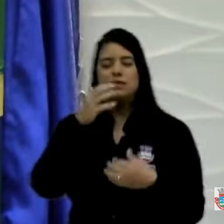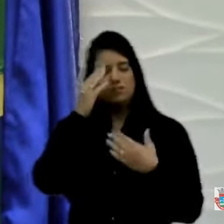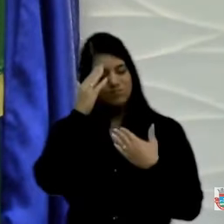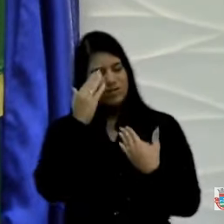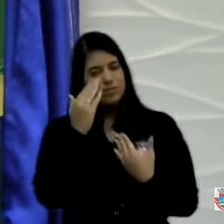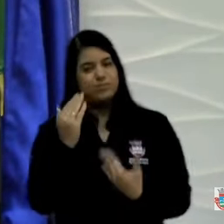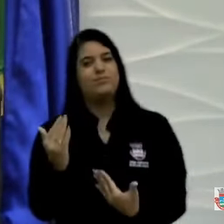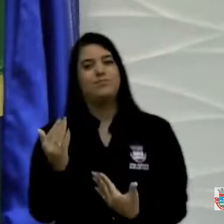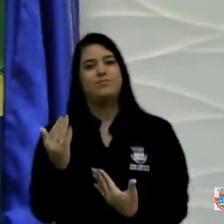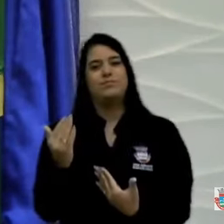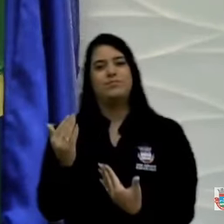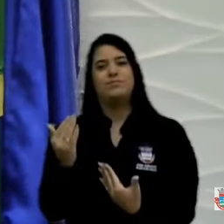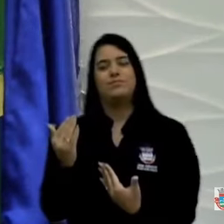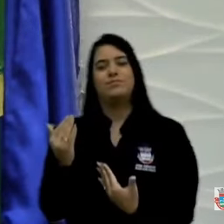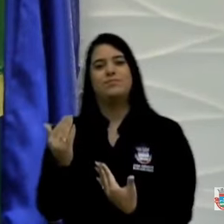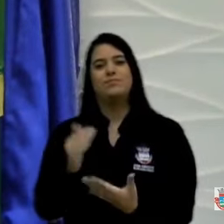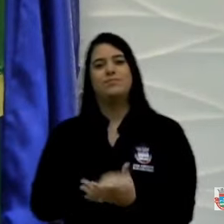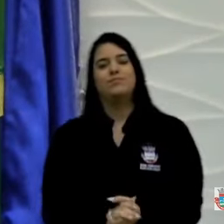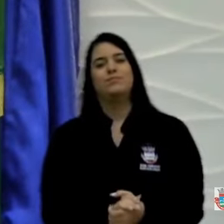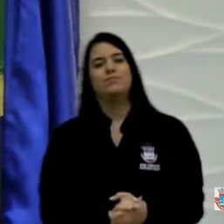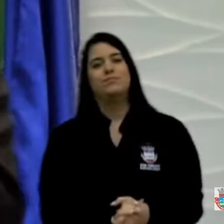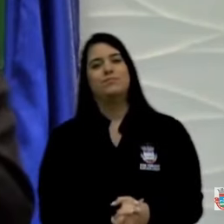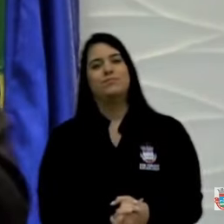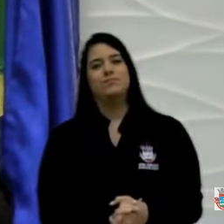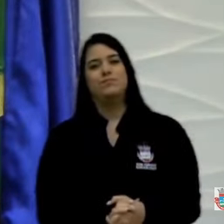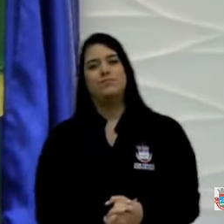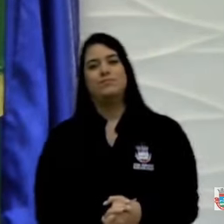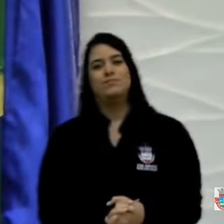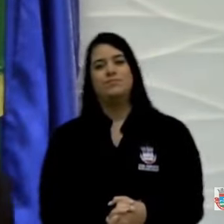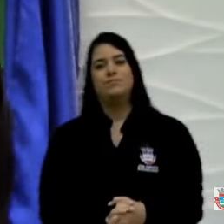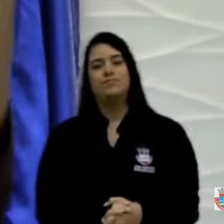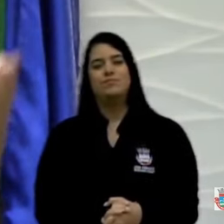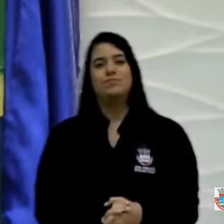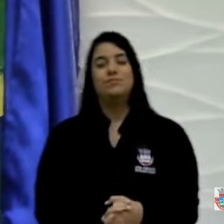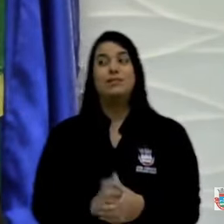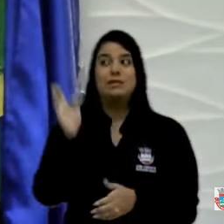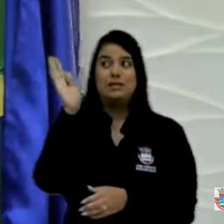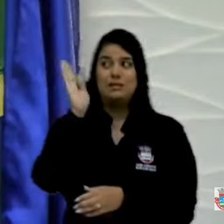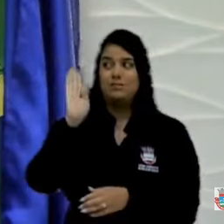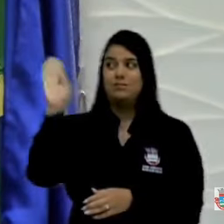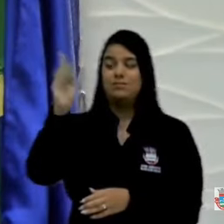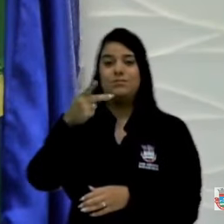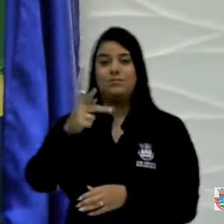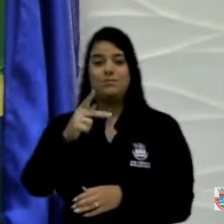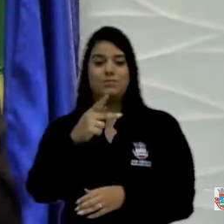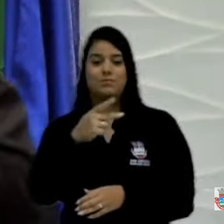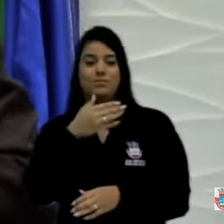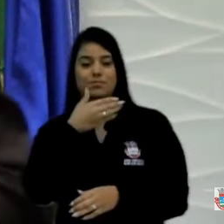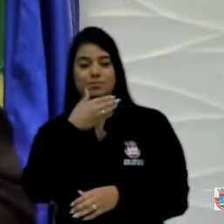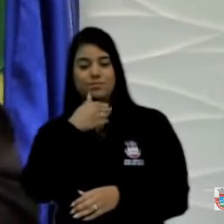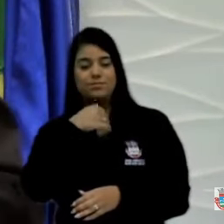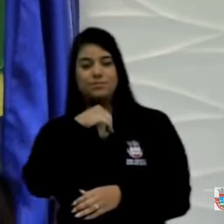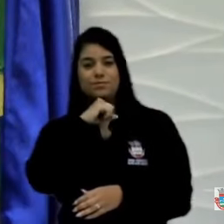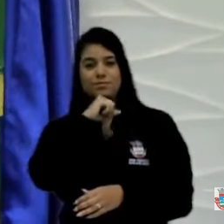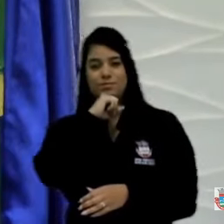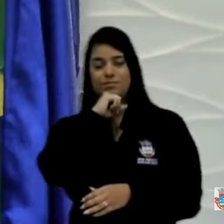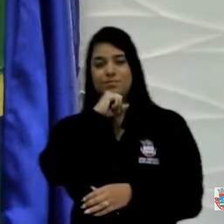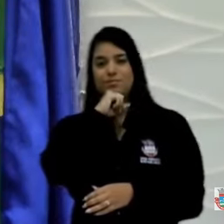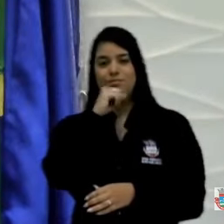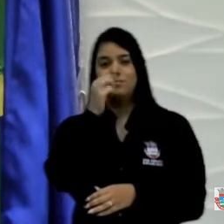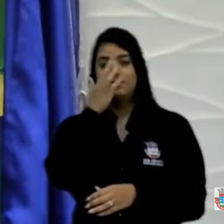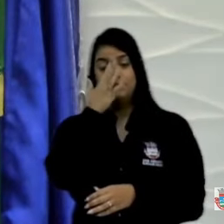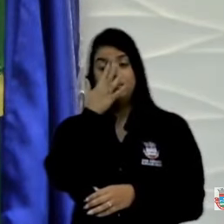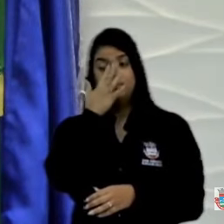obrigado por assumir o protagonismo da campanha do seu pai. Muito obrigado. Isso para nós, sem dúvida alguma,